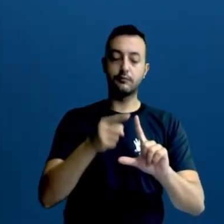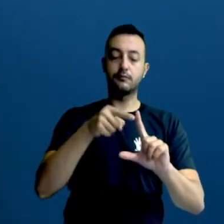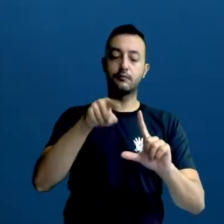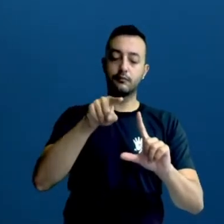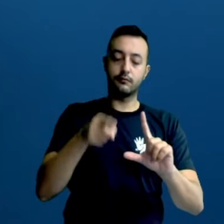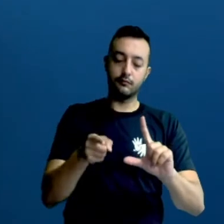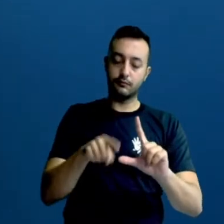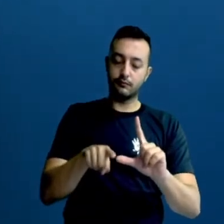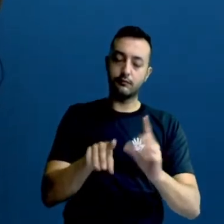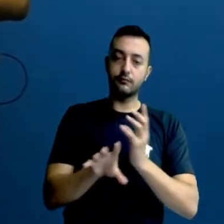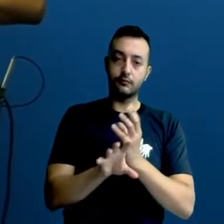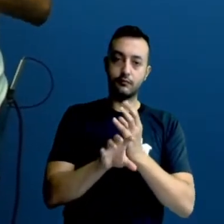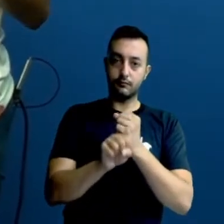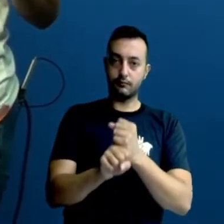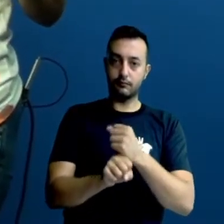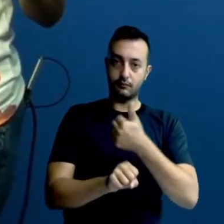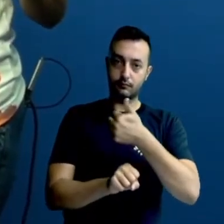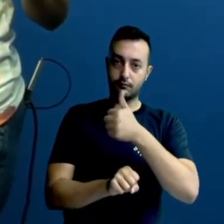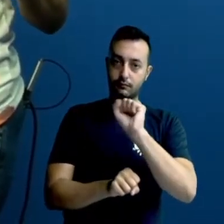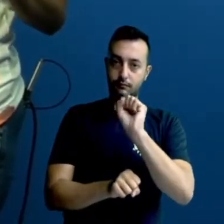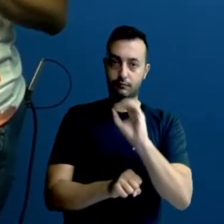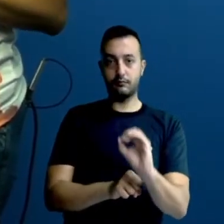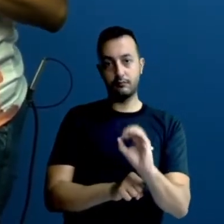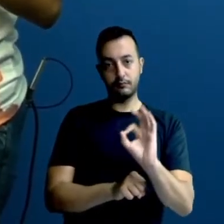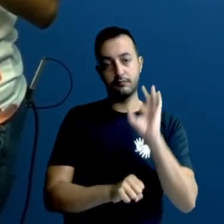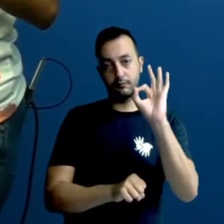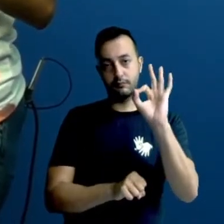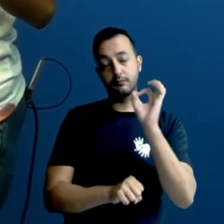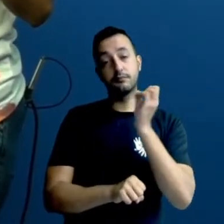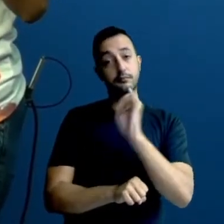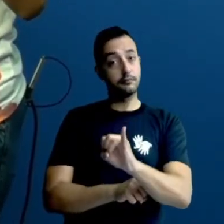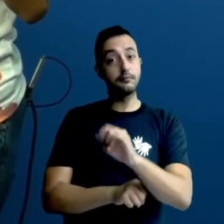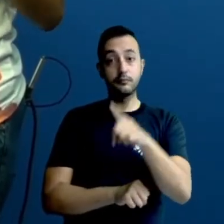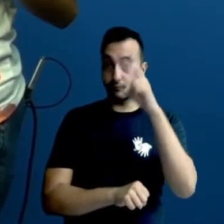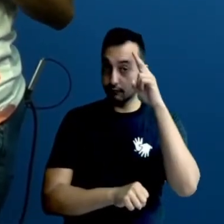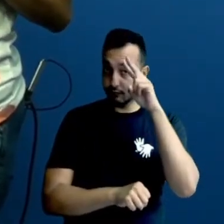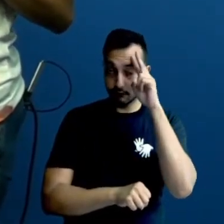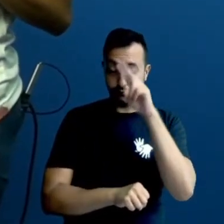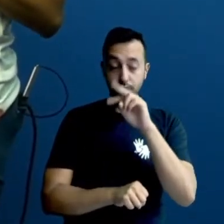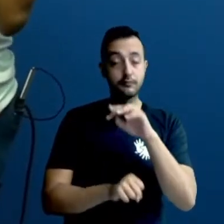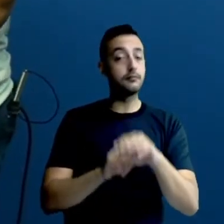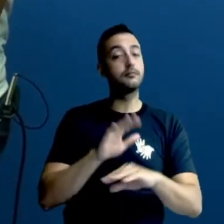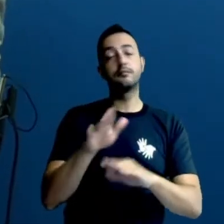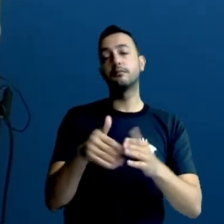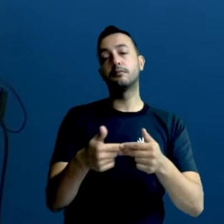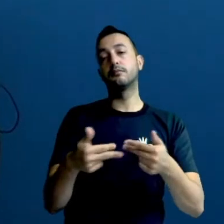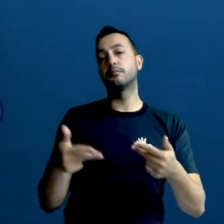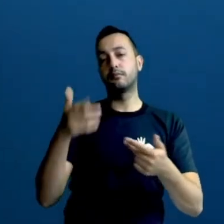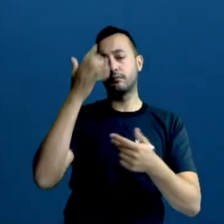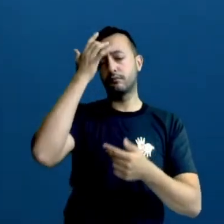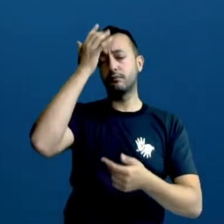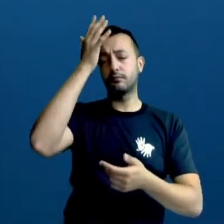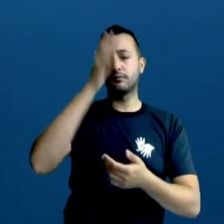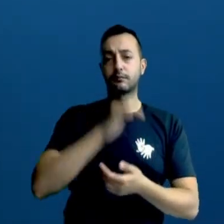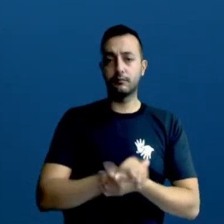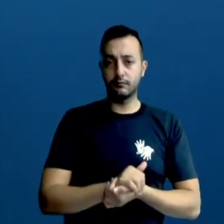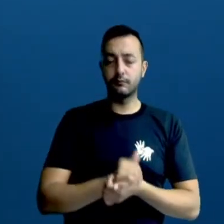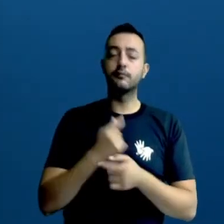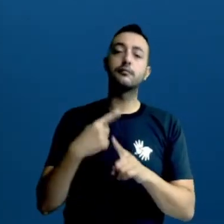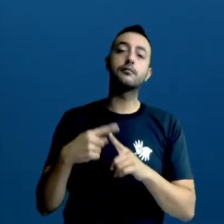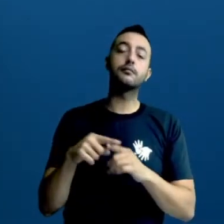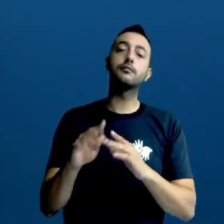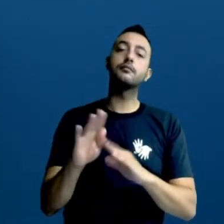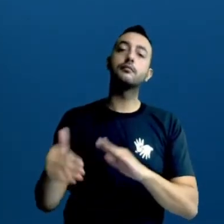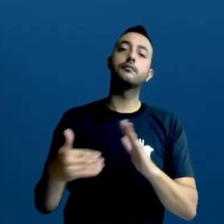vão somar 180 graus? Se já lembra disso, o resto vai ficar bem fácil. Por quê? Todo